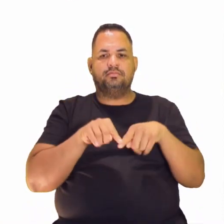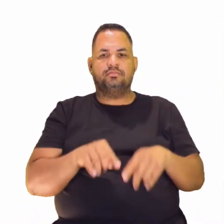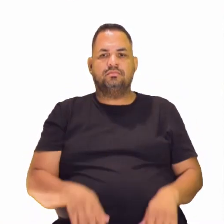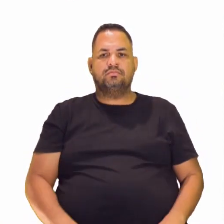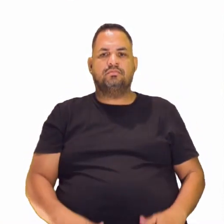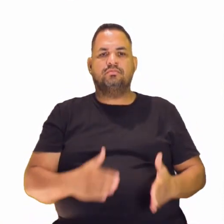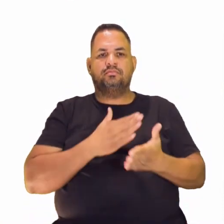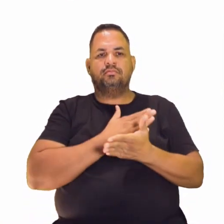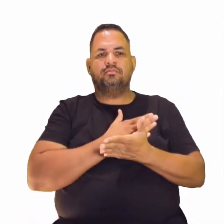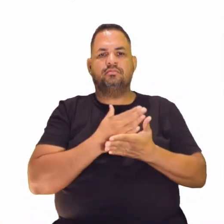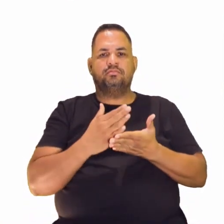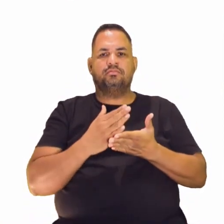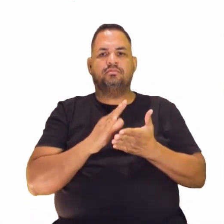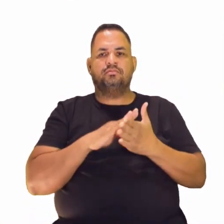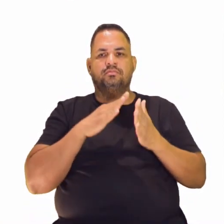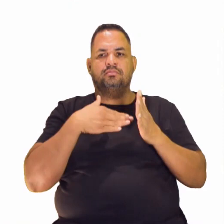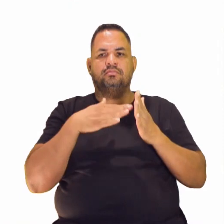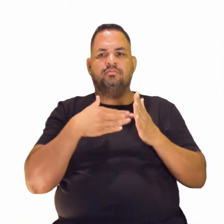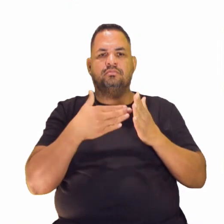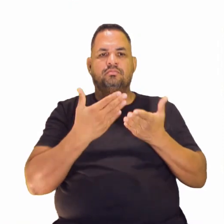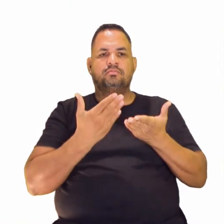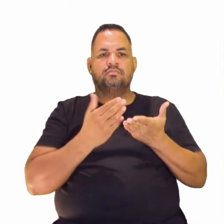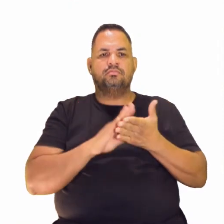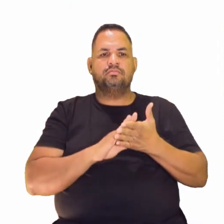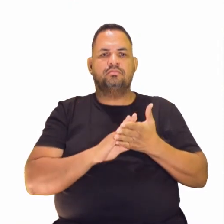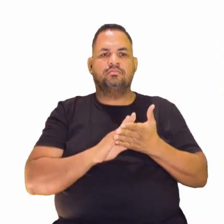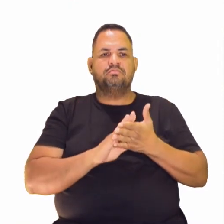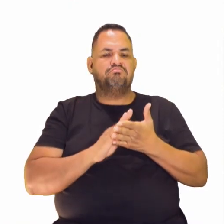Ela começou a pintar de maneira